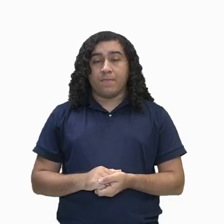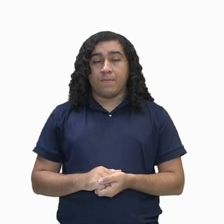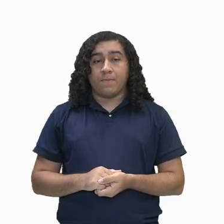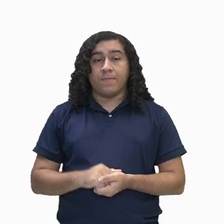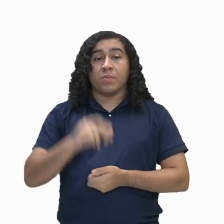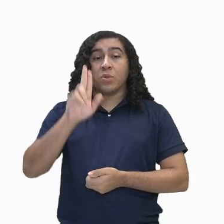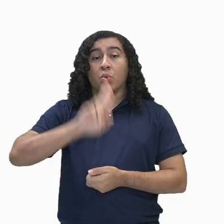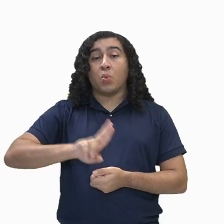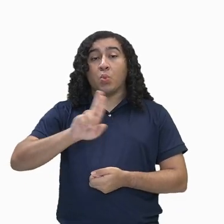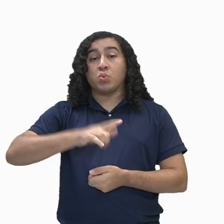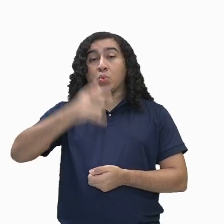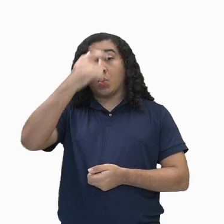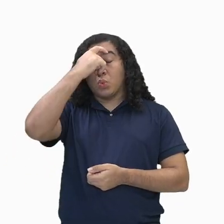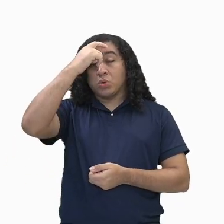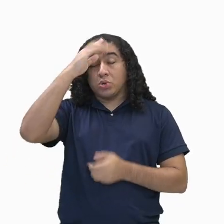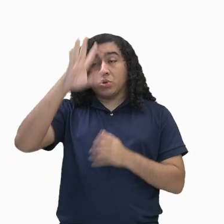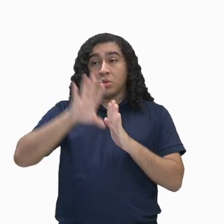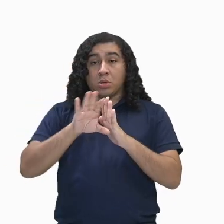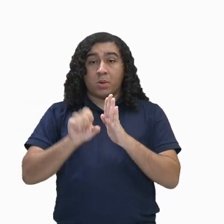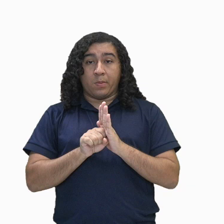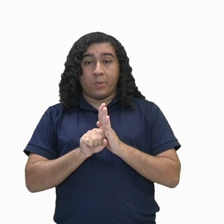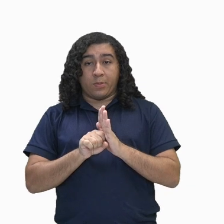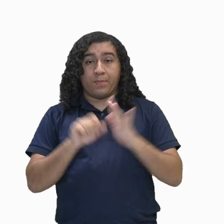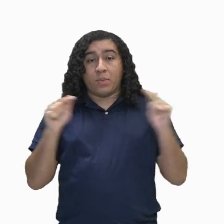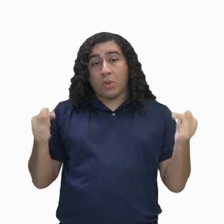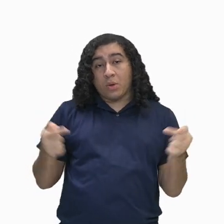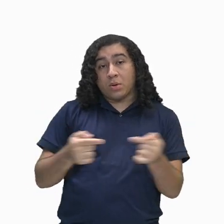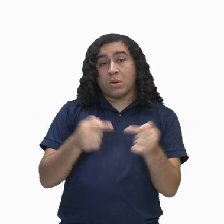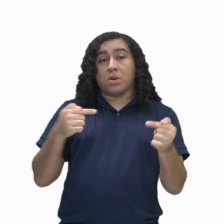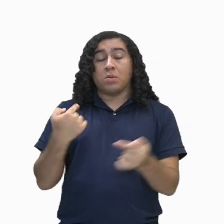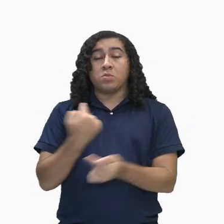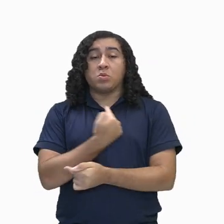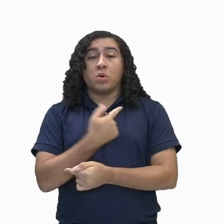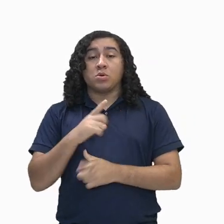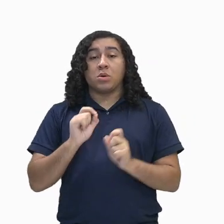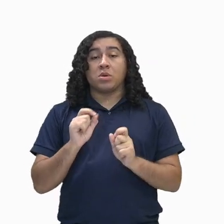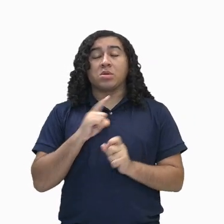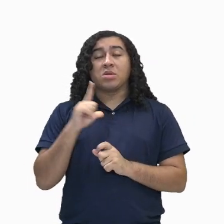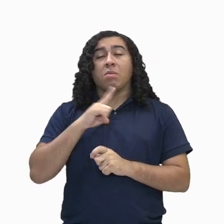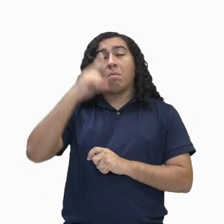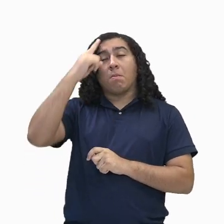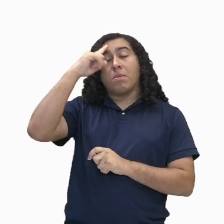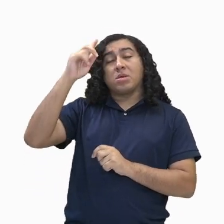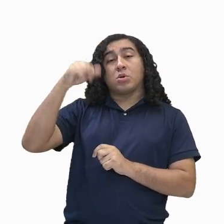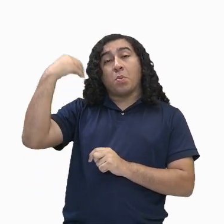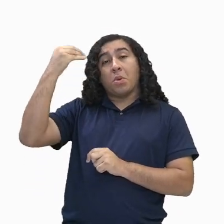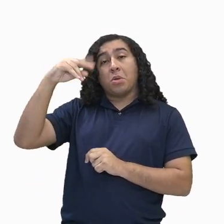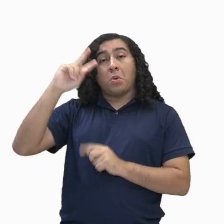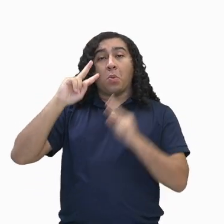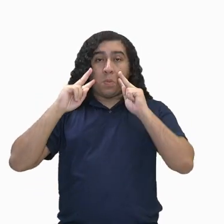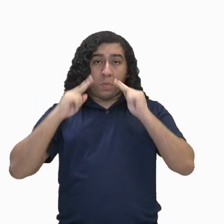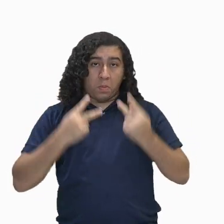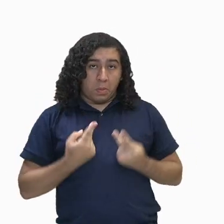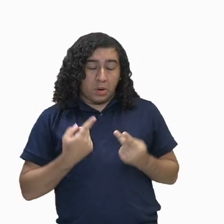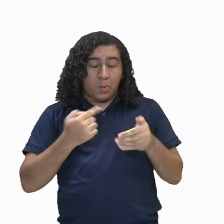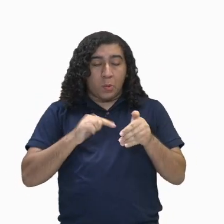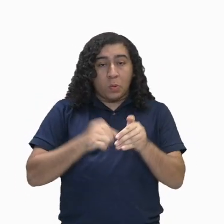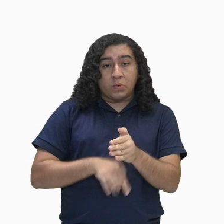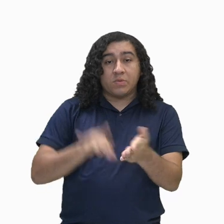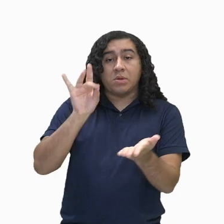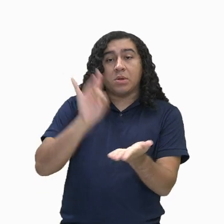O uso consciente dos símbolos nos conecta às dimensões mais profundas da experiência